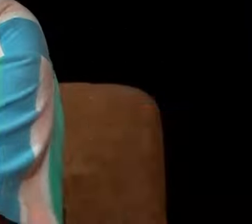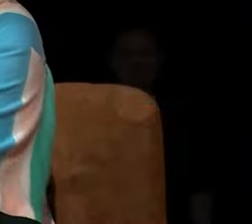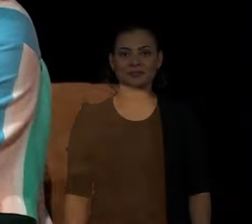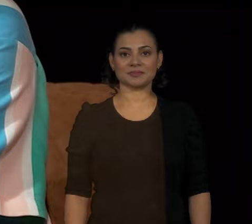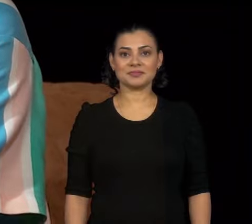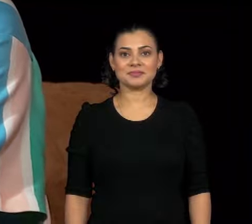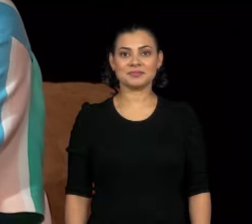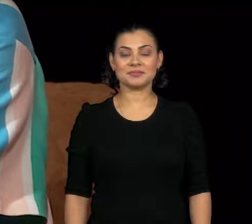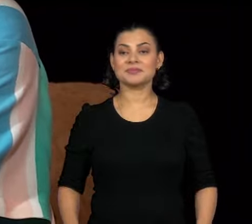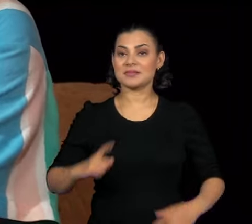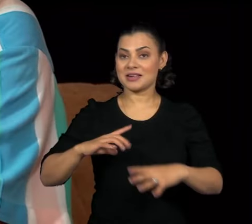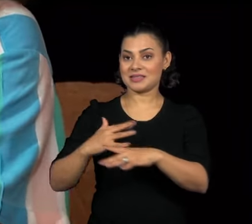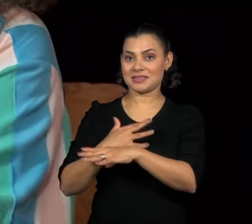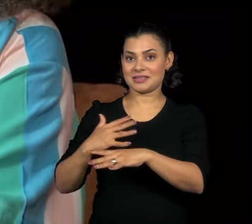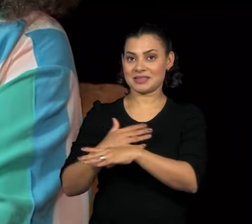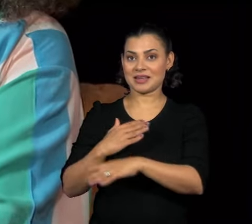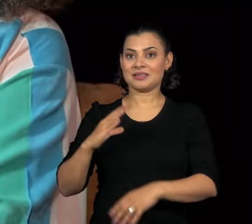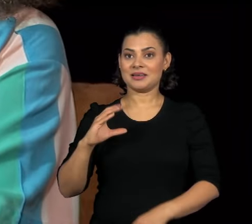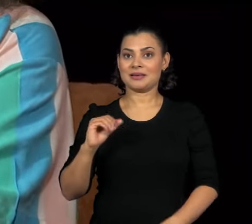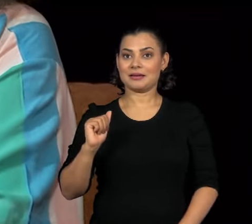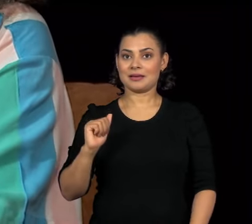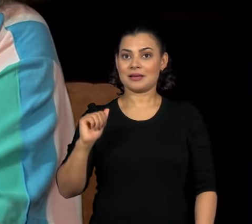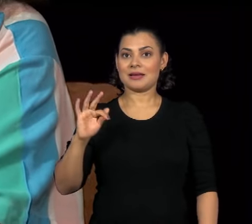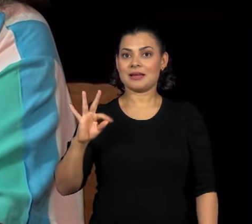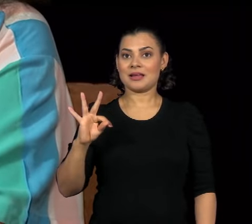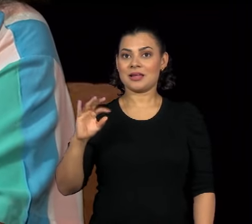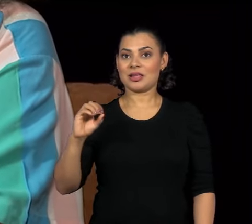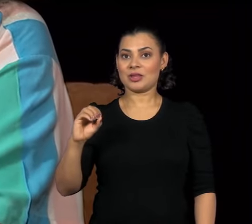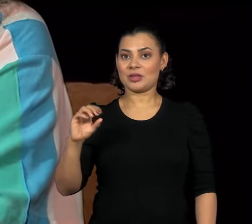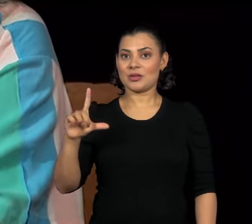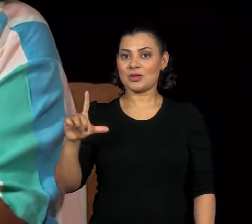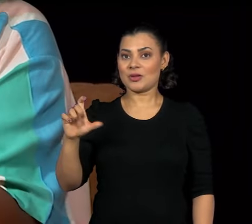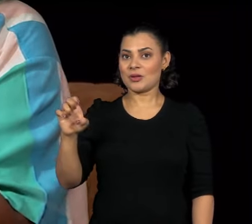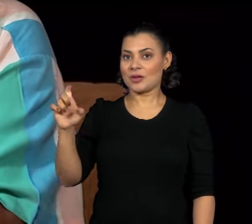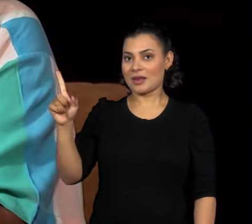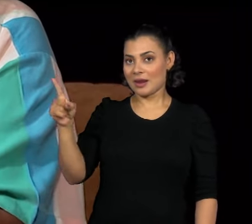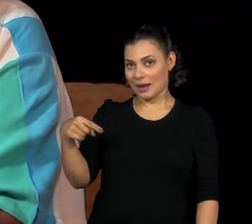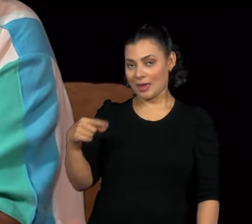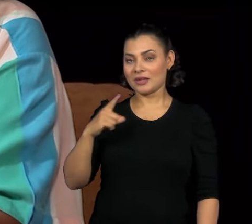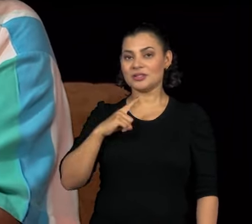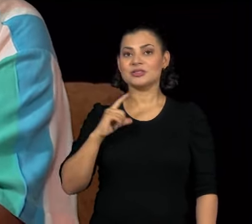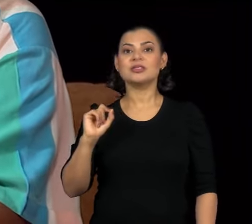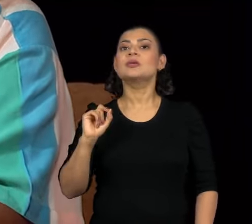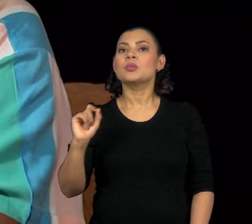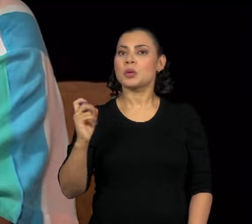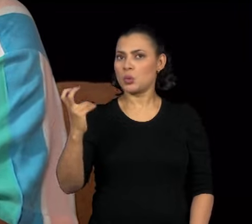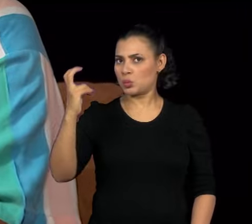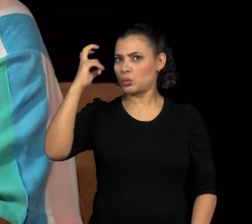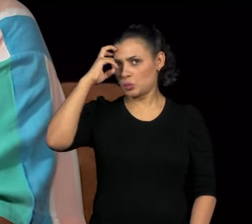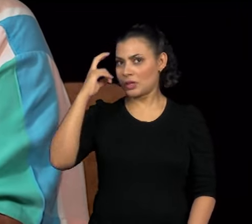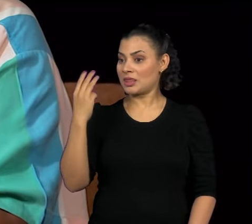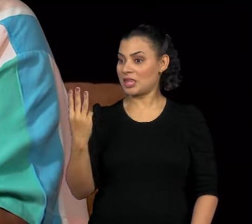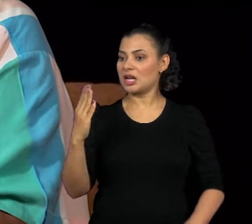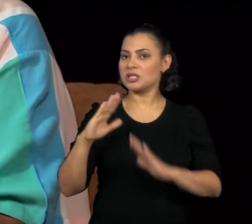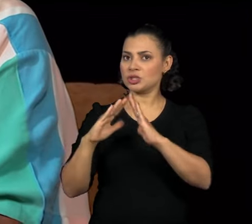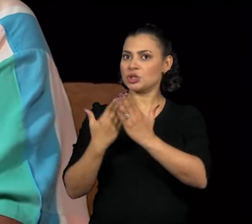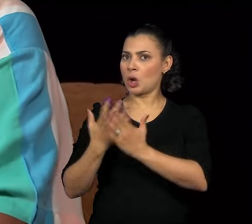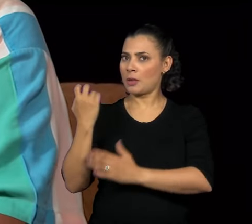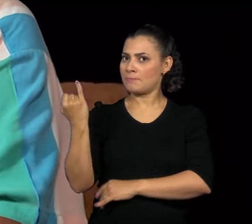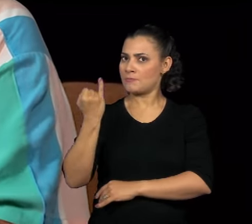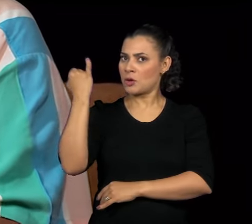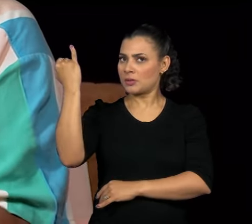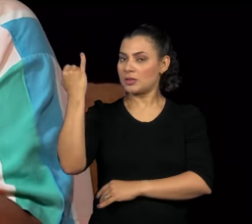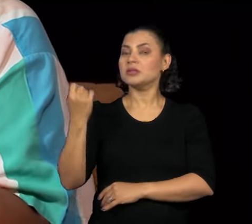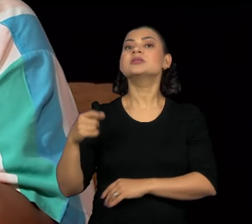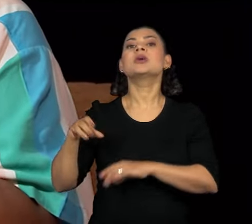Catolé era uma cidade com muita educação e cultura. Então, você tinha três colégios muito importantes: o Colégio